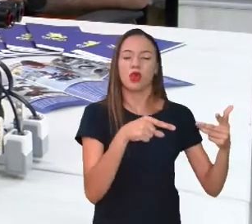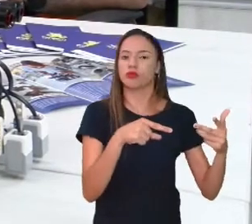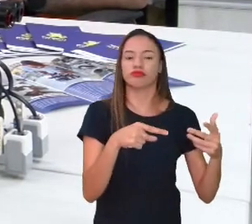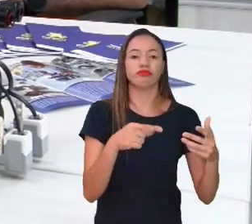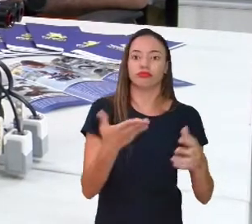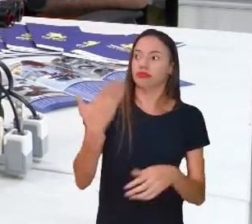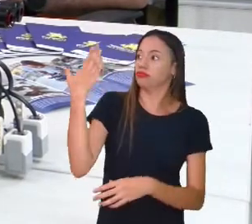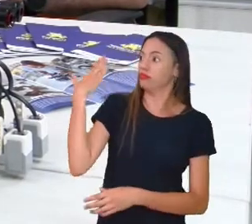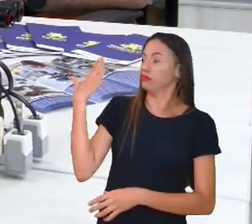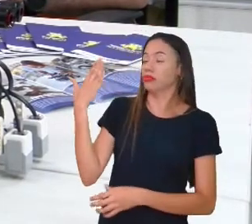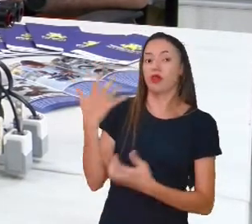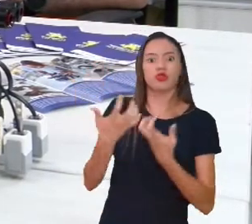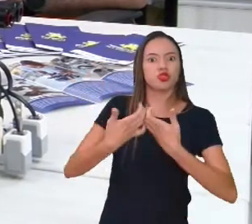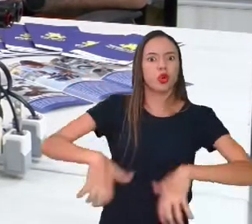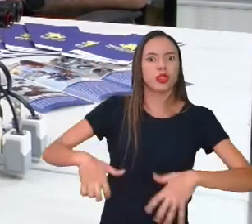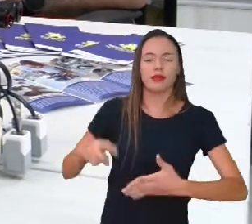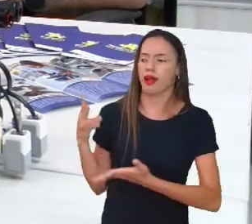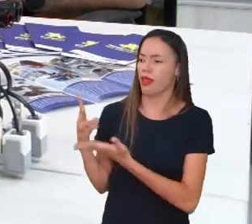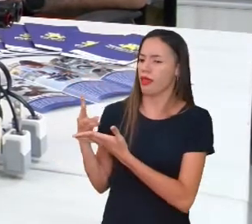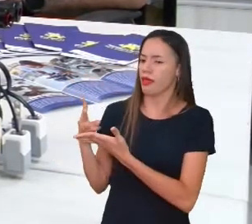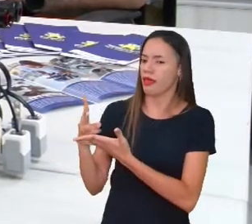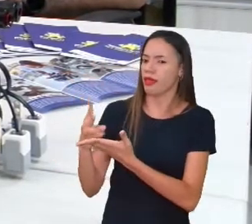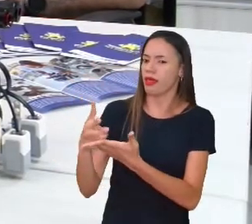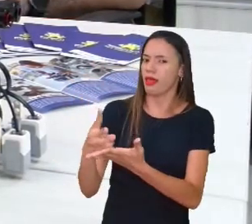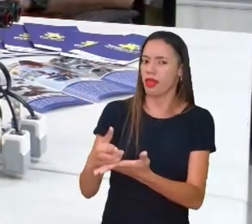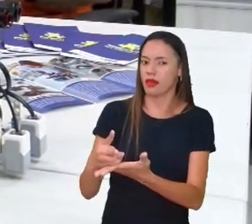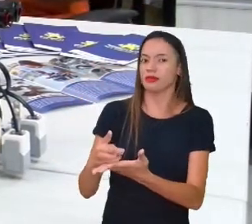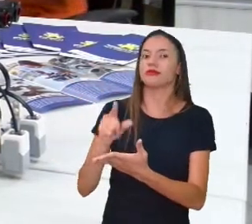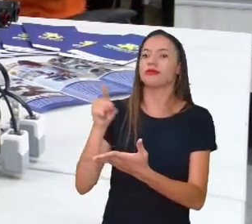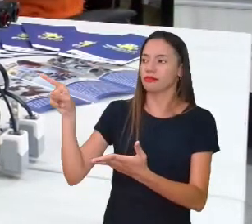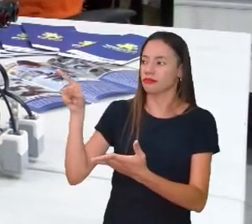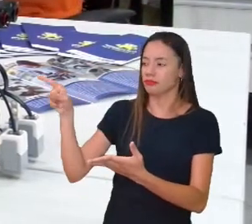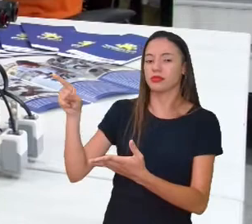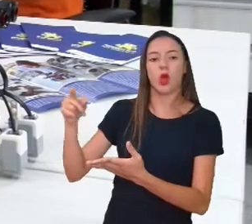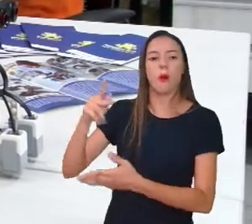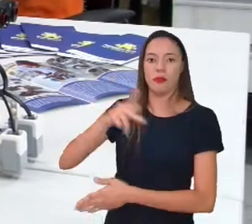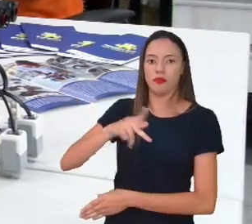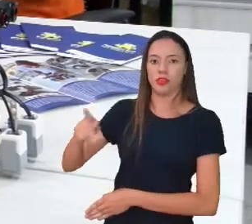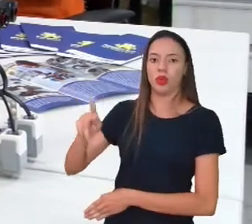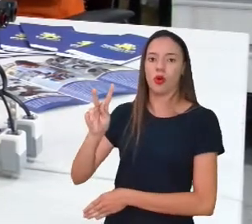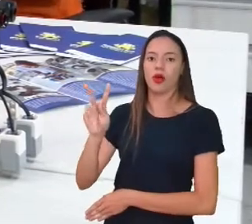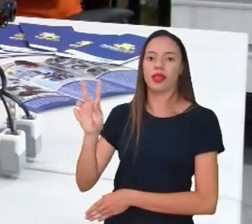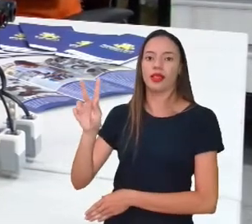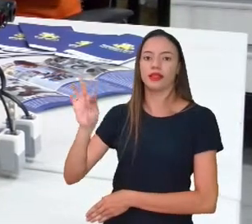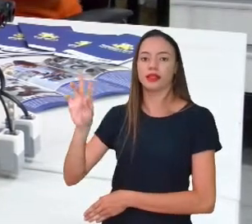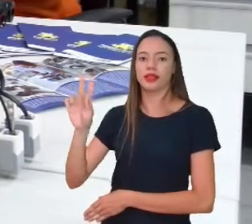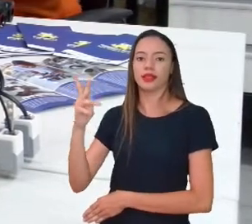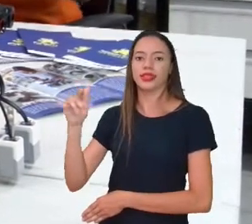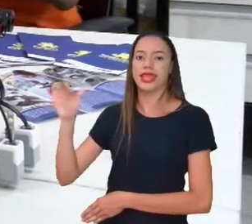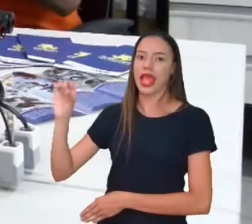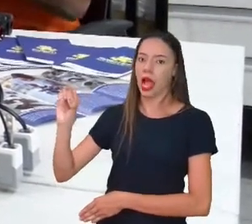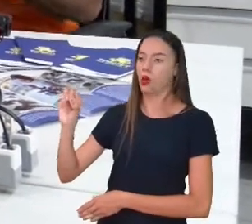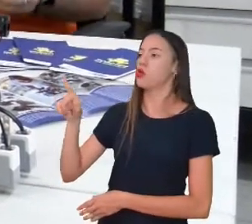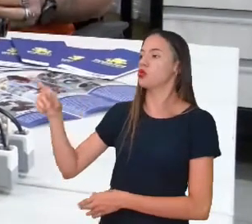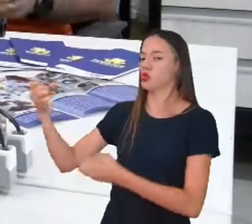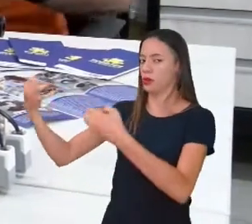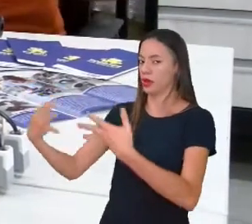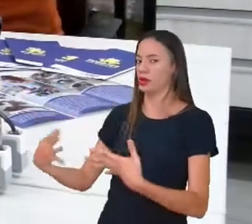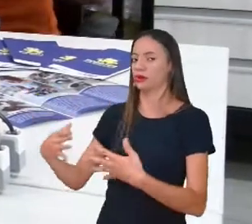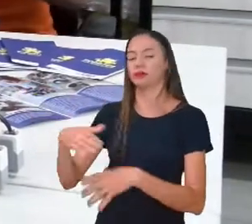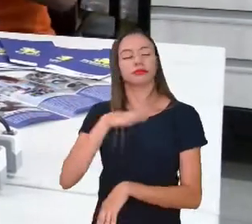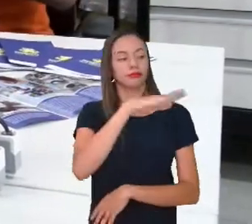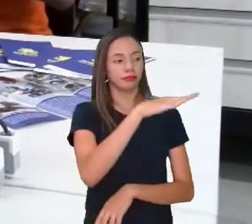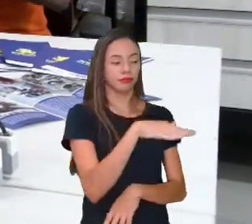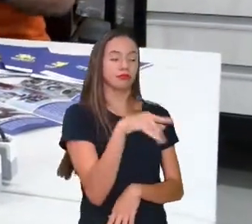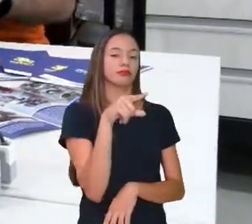muito mais, justamente pelo que Tiago falou, né? Não é? E refletindo sobre isso daí, ou seja, esses equipamentos,